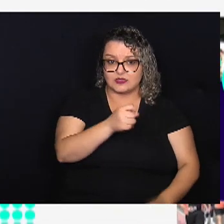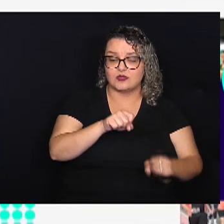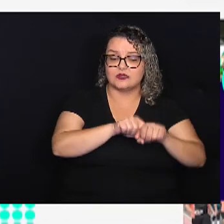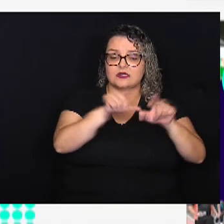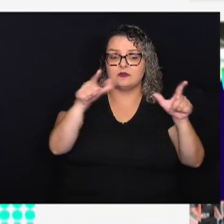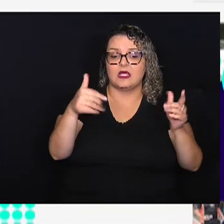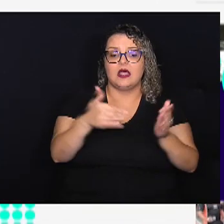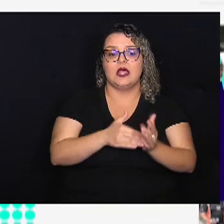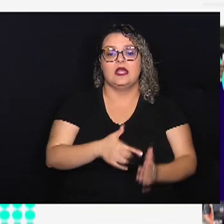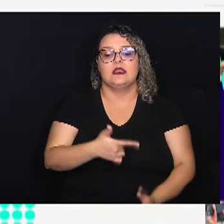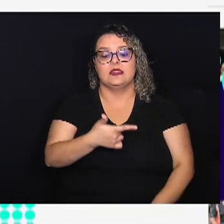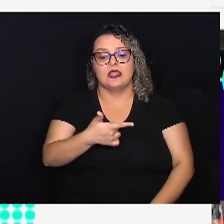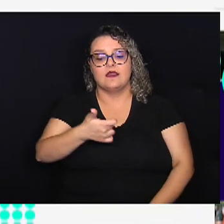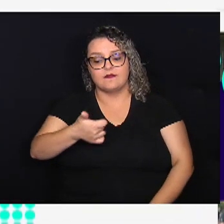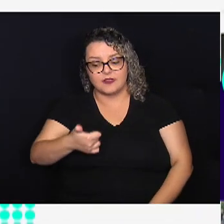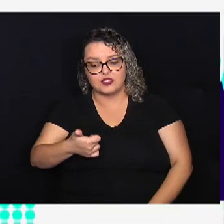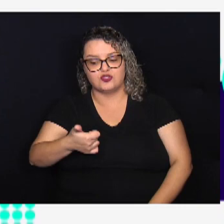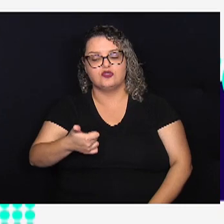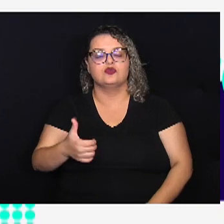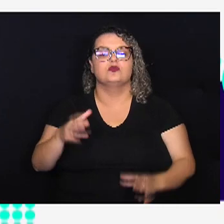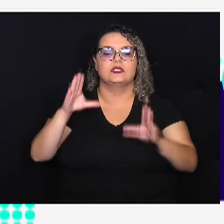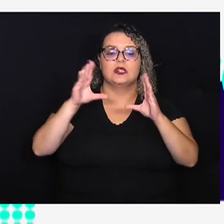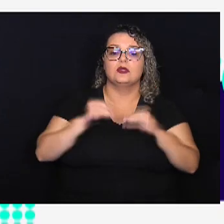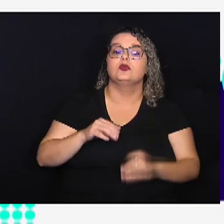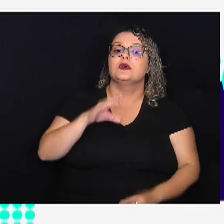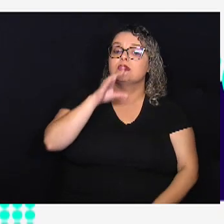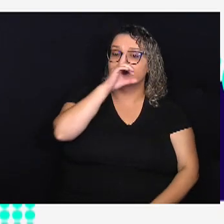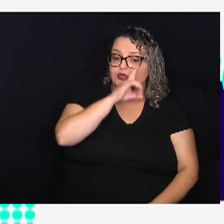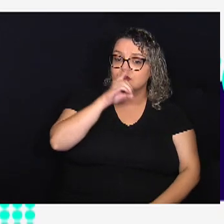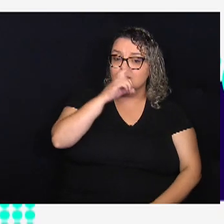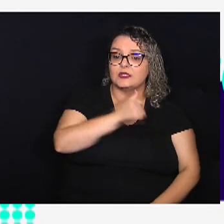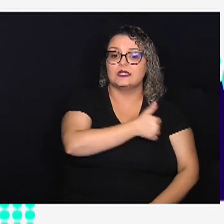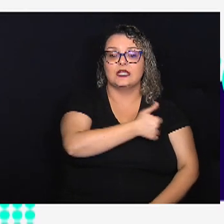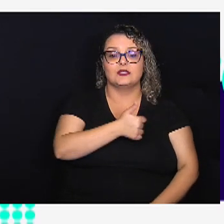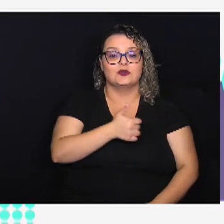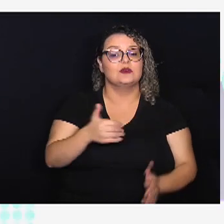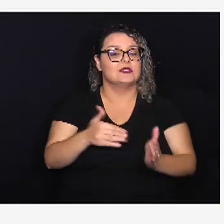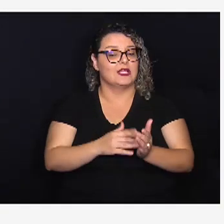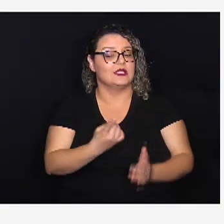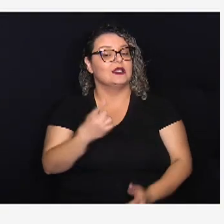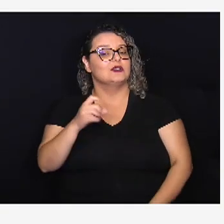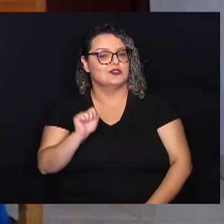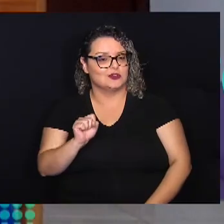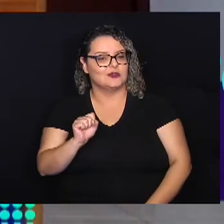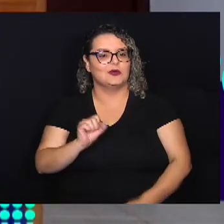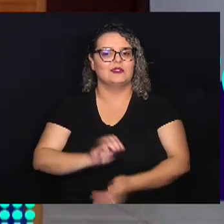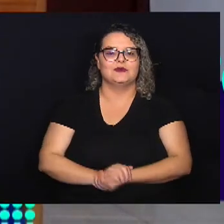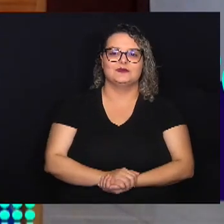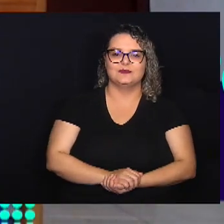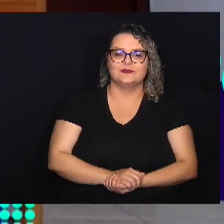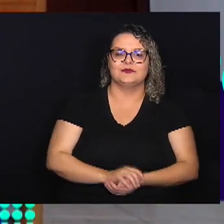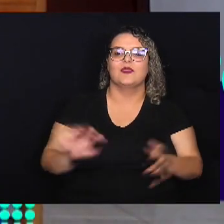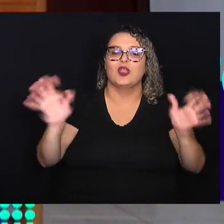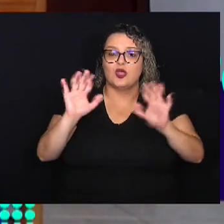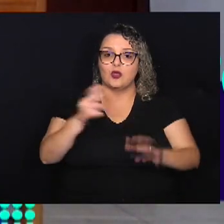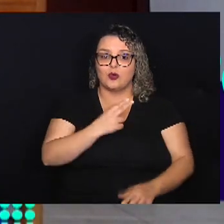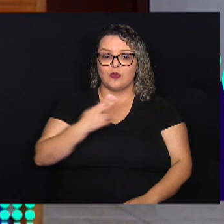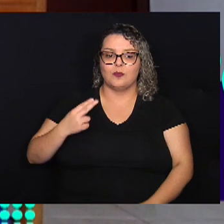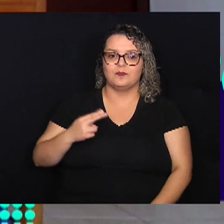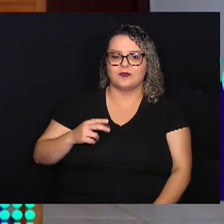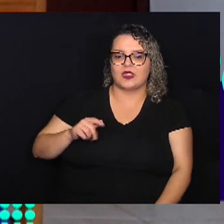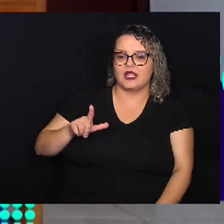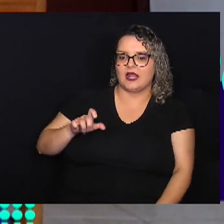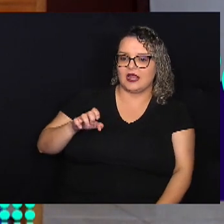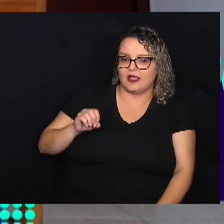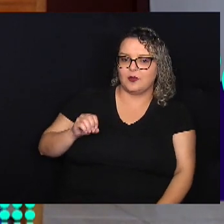às 9 horas da noite e no domingo, das 11 da manhã até às 6 da tarde. Olá, meu nome é Léo Amazônia, eu